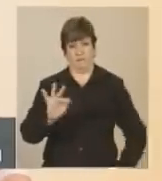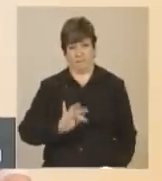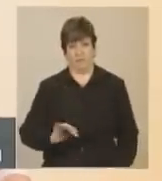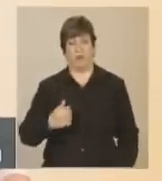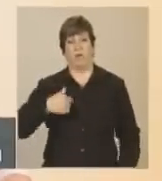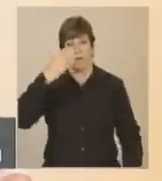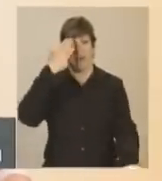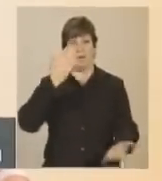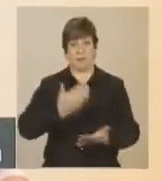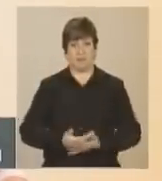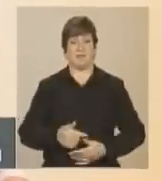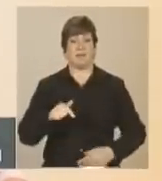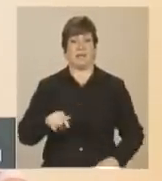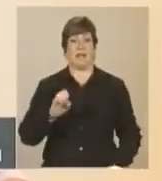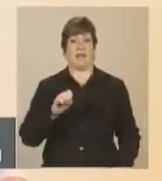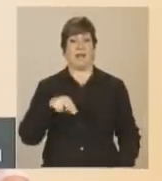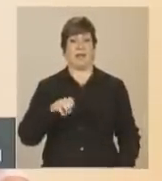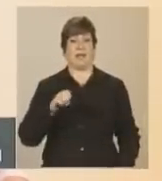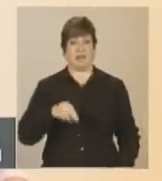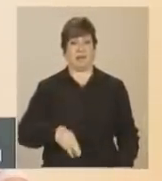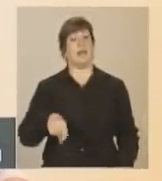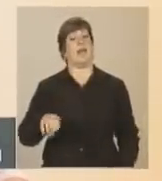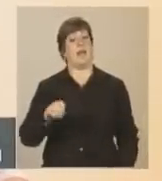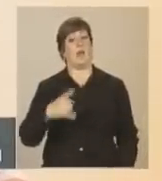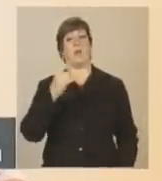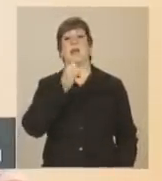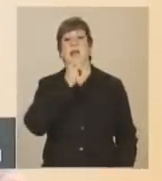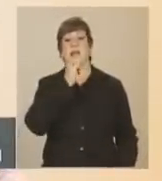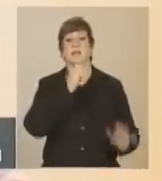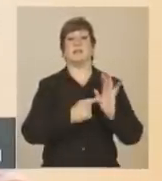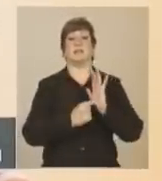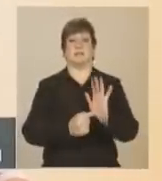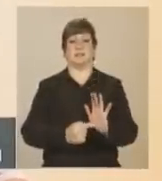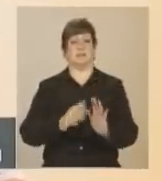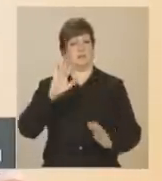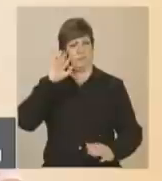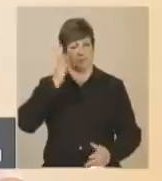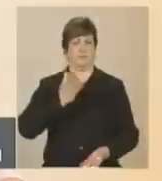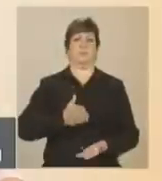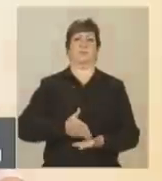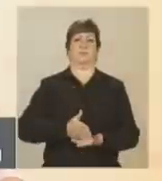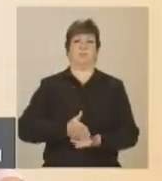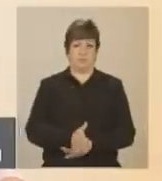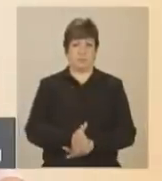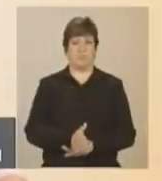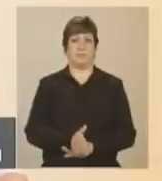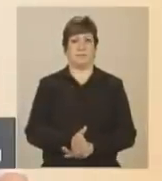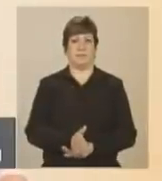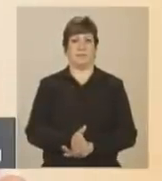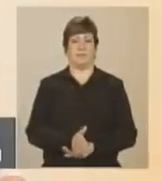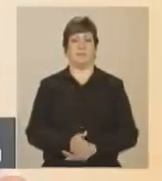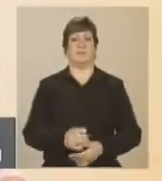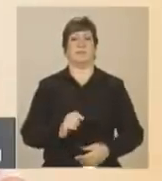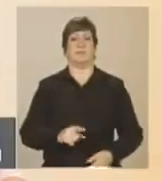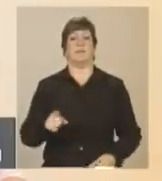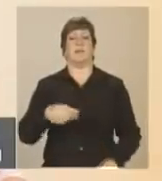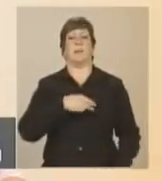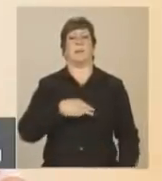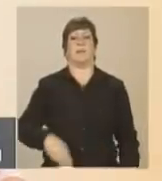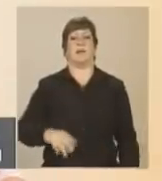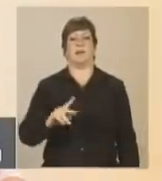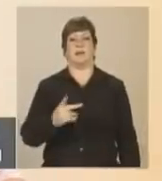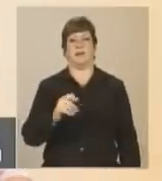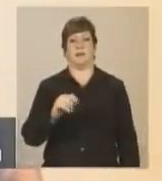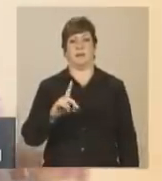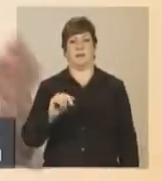Acredito que o Enem é um exemplo da determinação do ministro Fernando Haddad